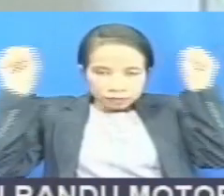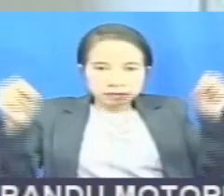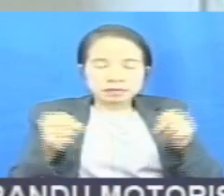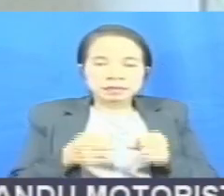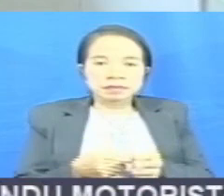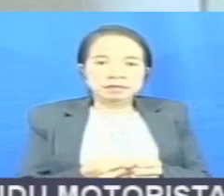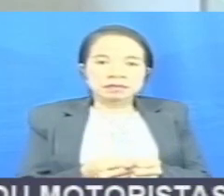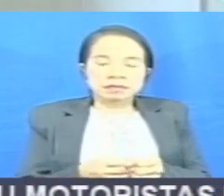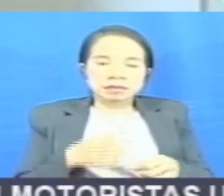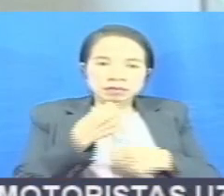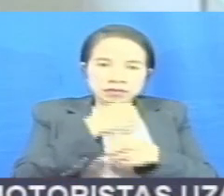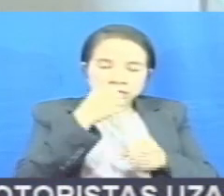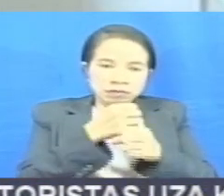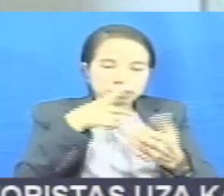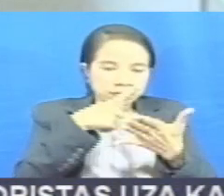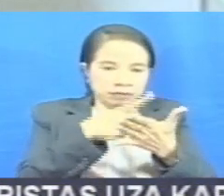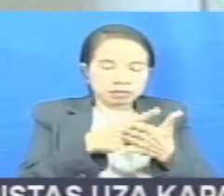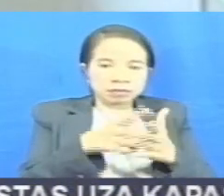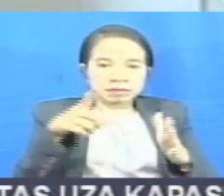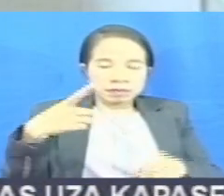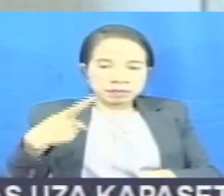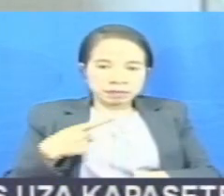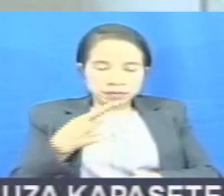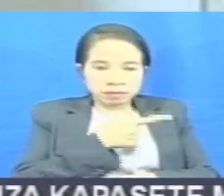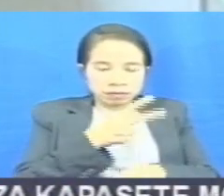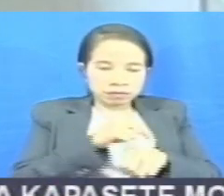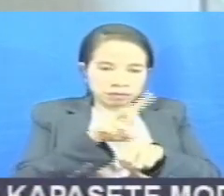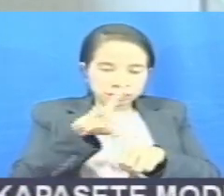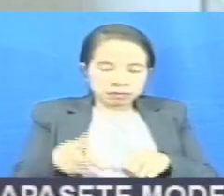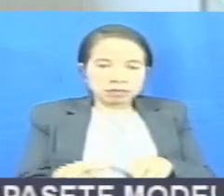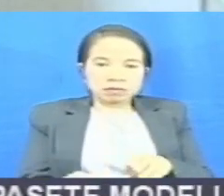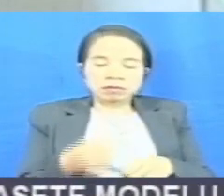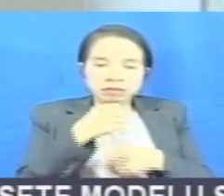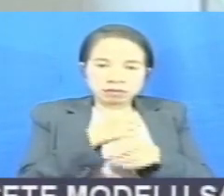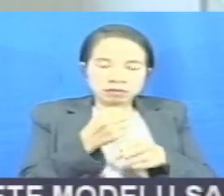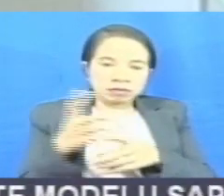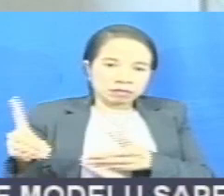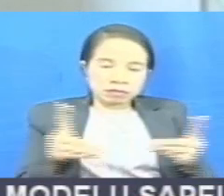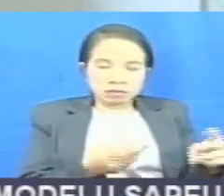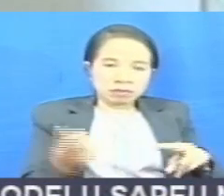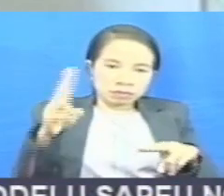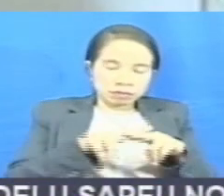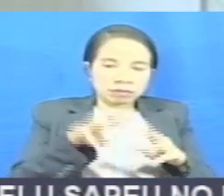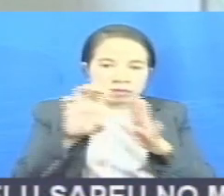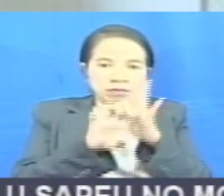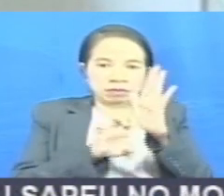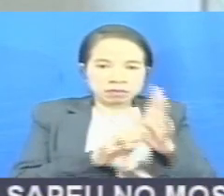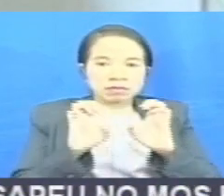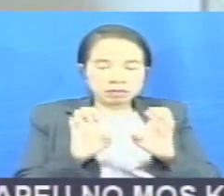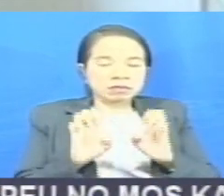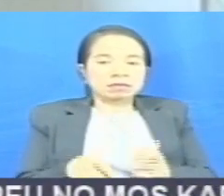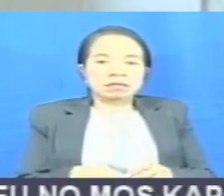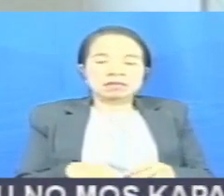ato ao pedido para o Parlamento Nacional, onde a extensão para o estado de emergência. Hoje,